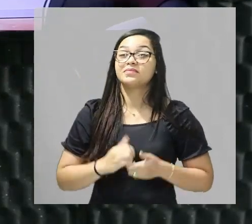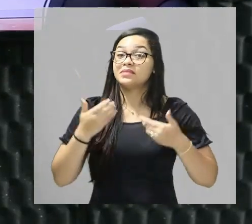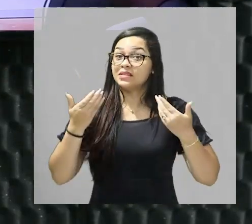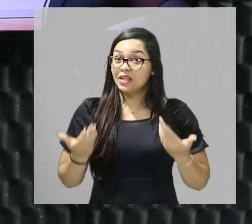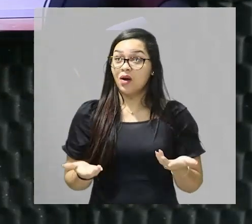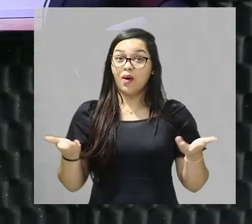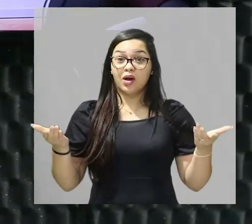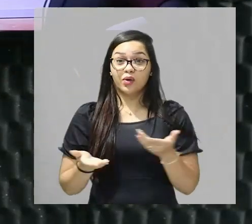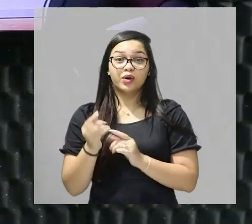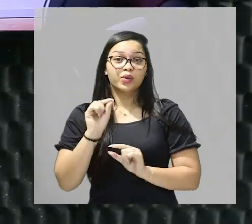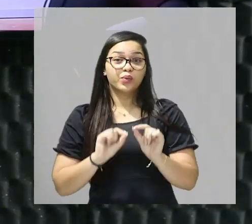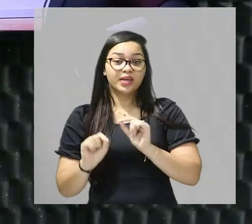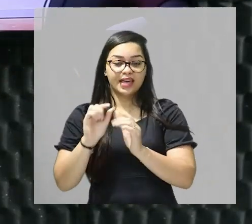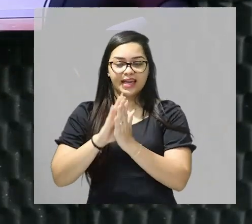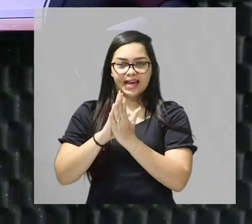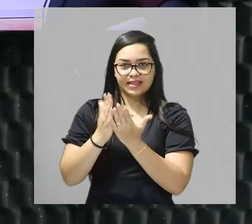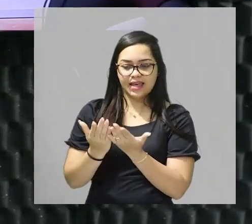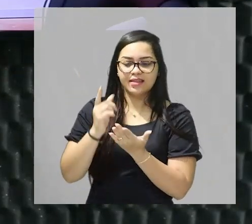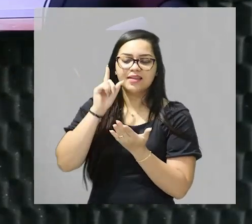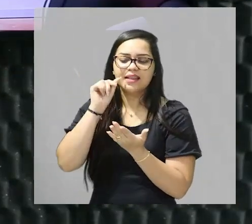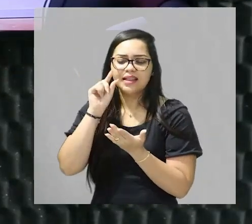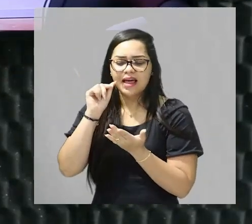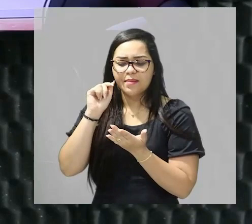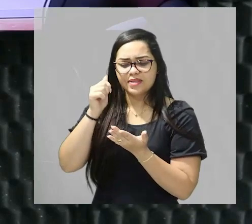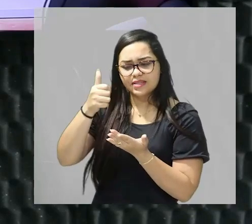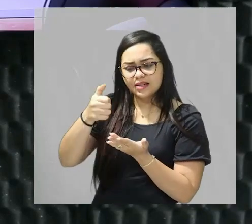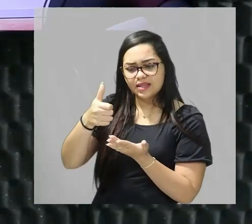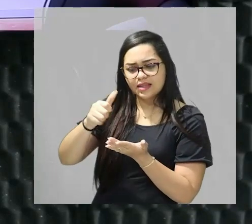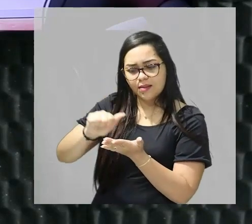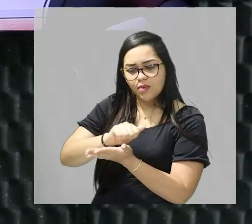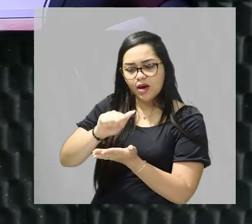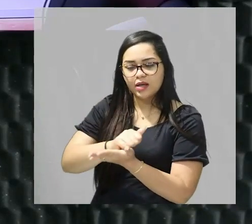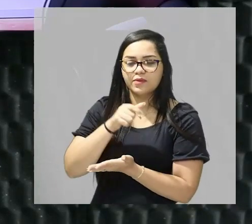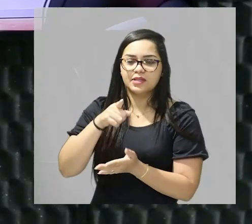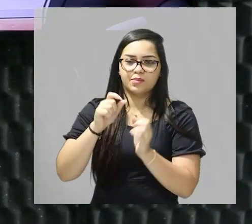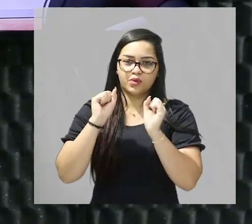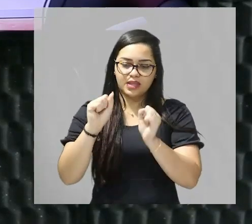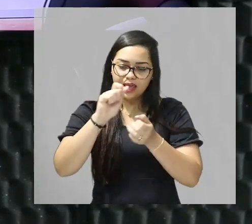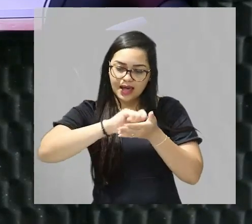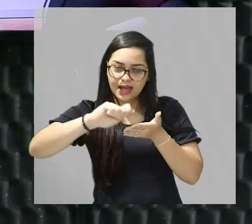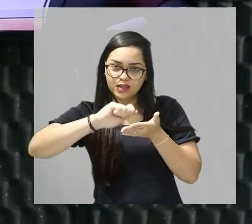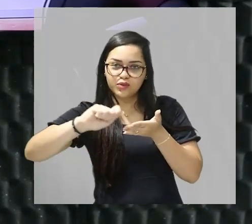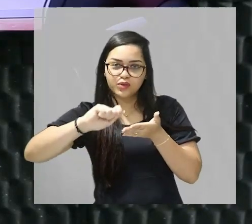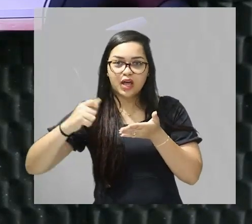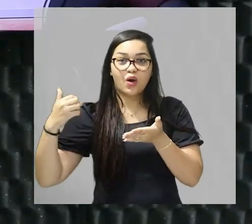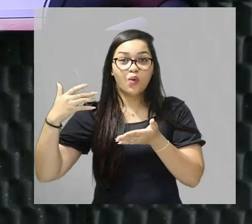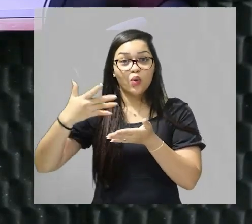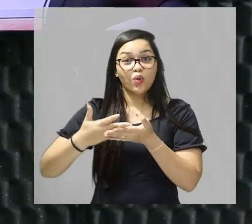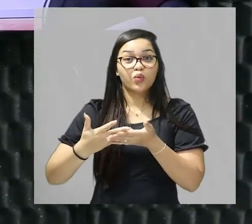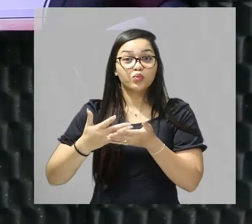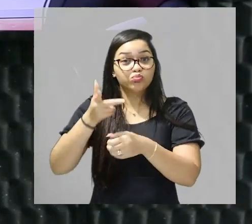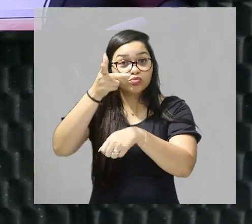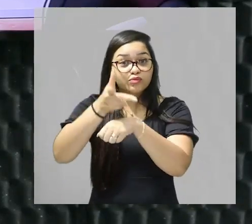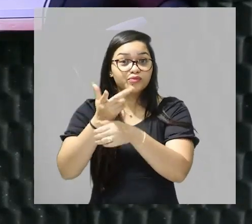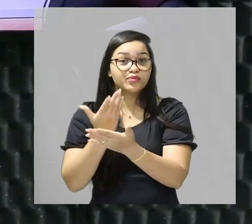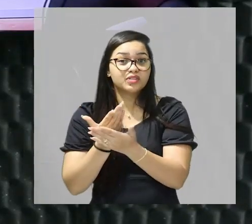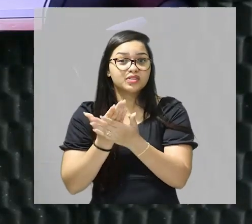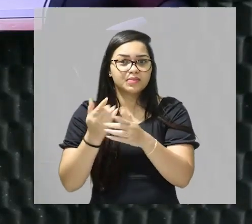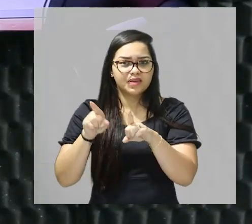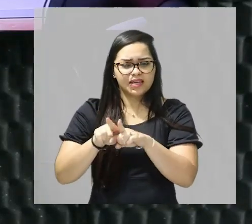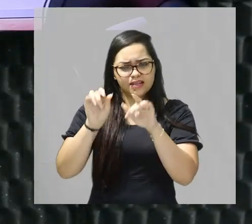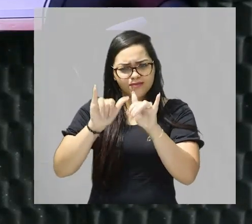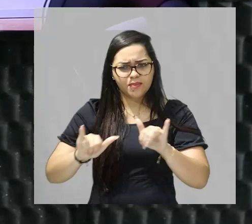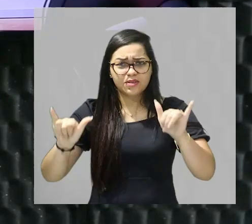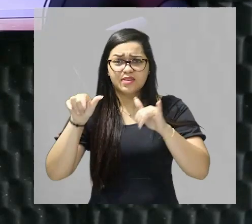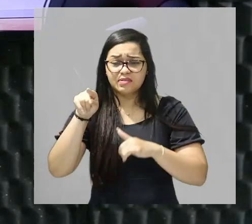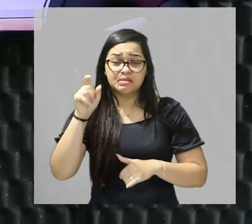começarmos, caderno, lápis, caneta e borracha para você fazer as devidas anotações ao longo do vídeo. E aquelas informações que